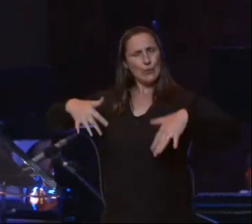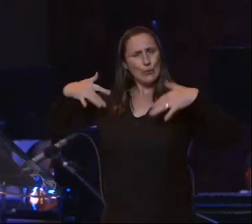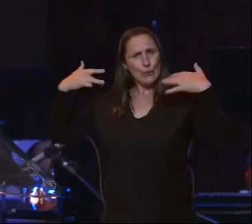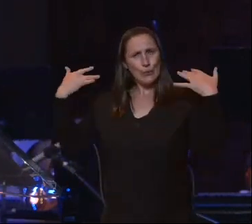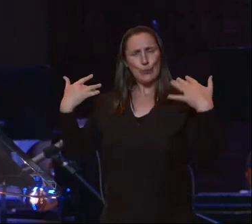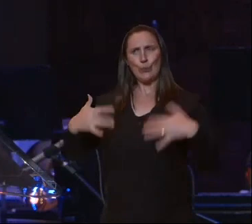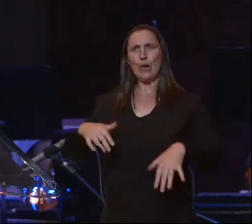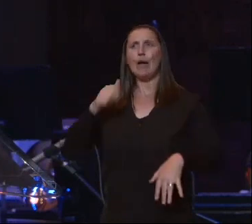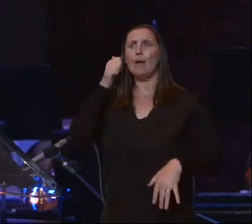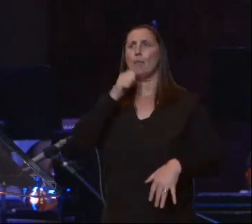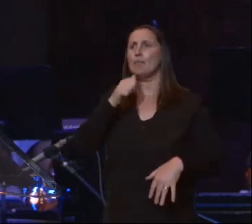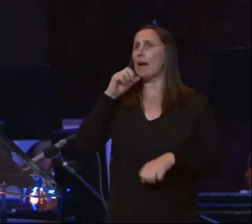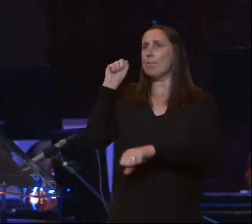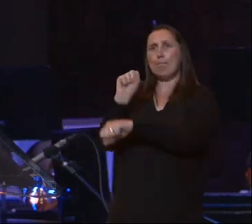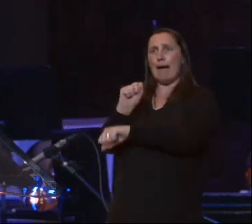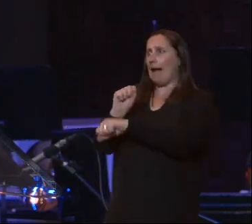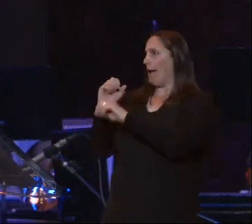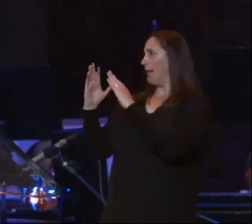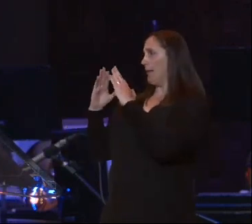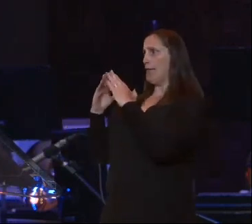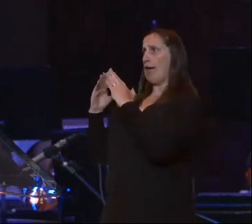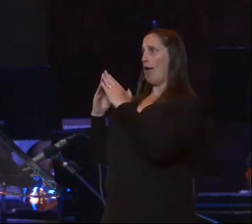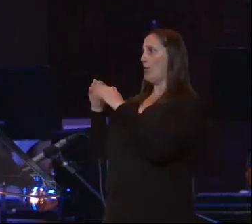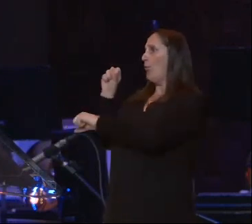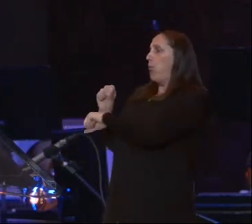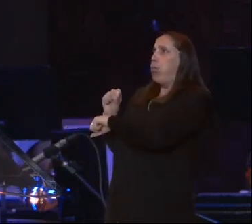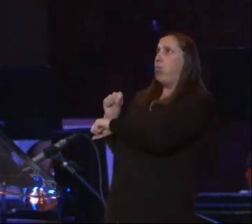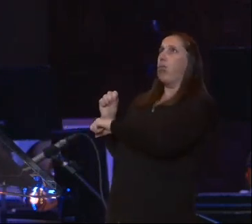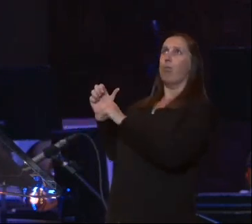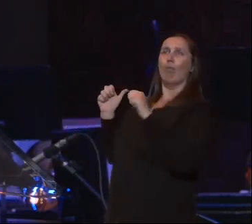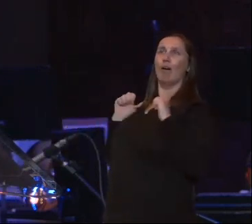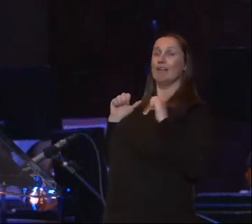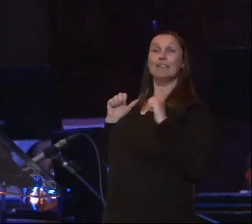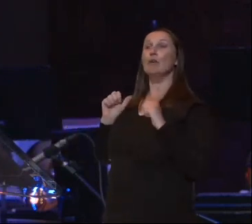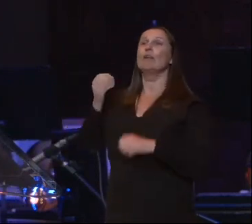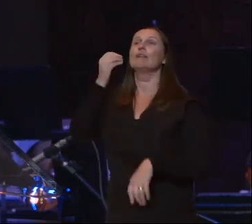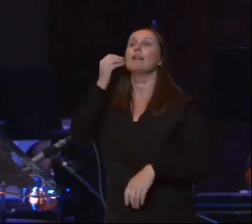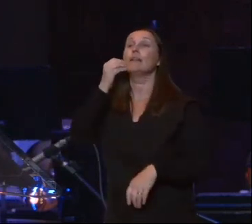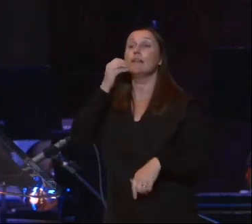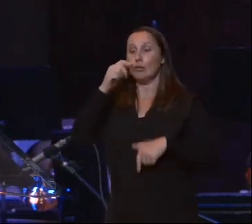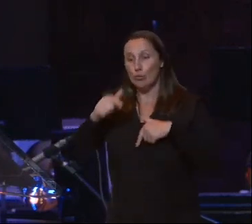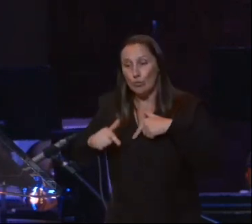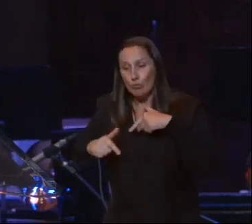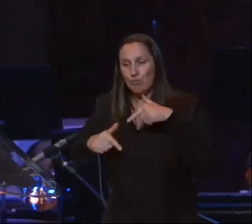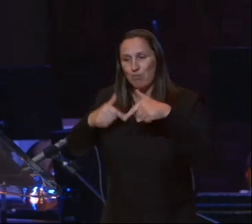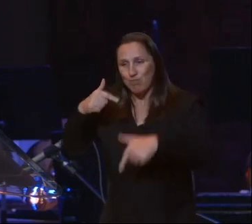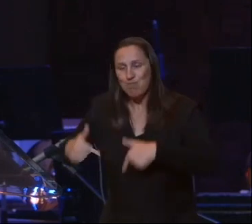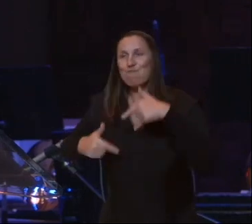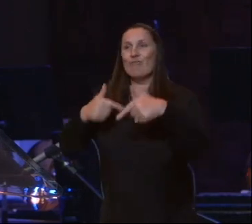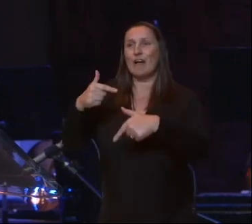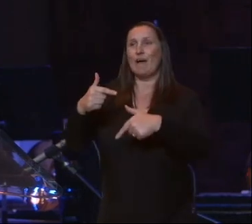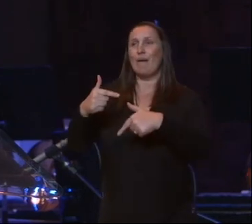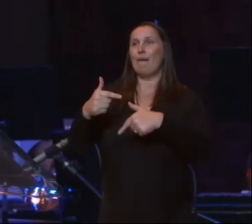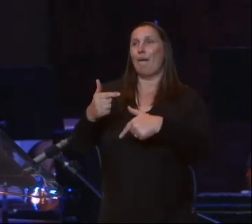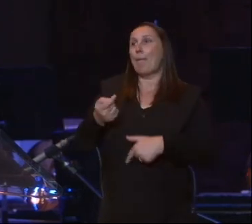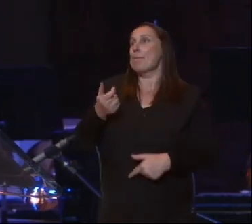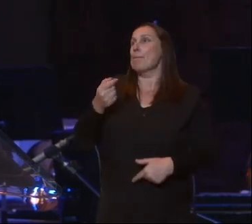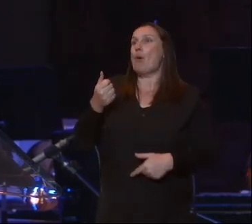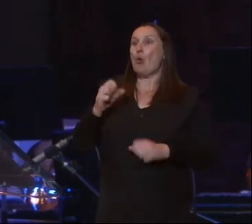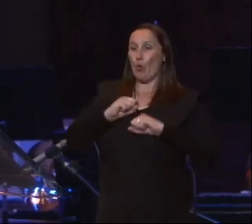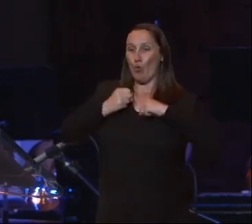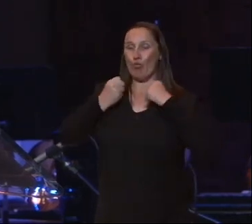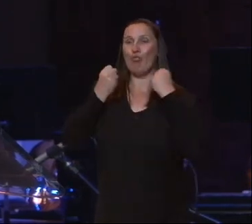Ela não estava parada em casa, ela estava de alguma maneira tentando fazer algo. O pouco que tinha de